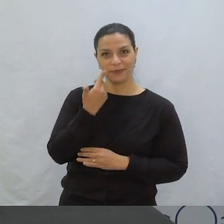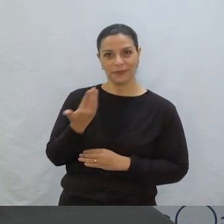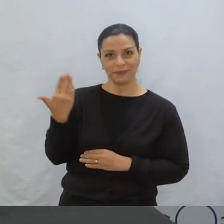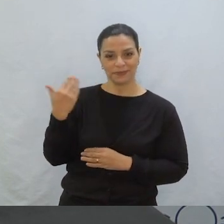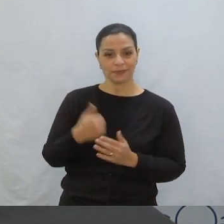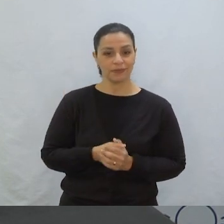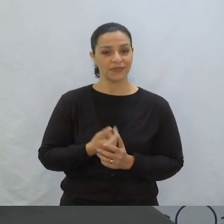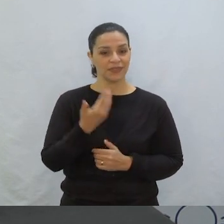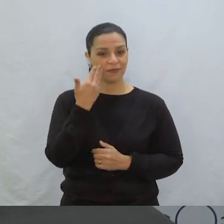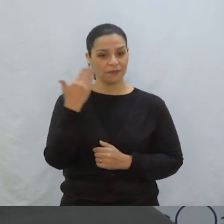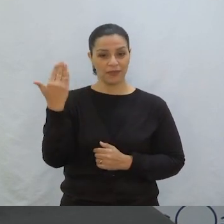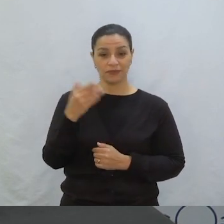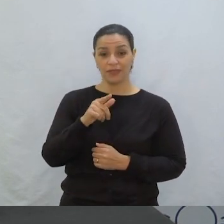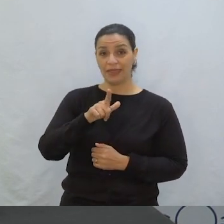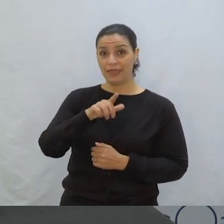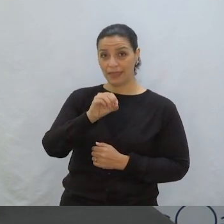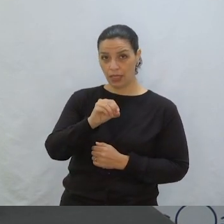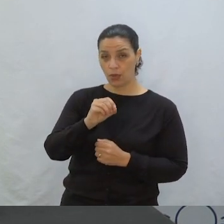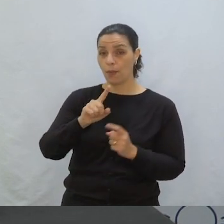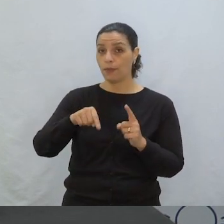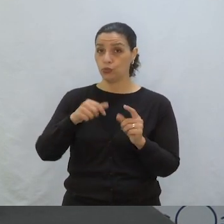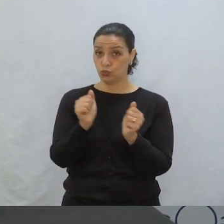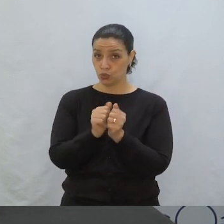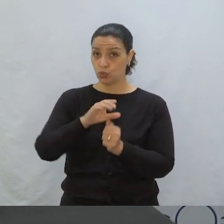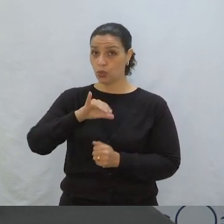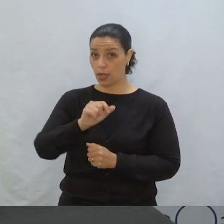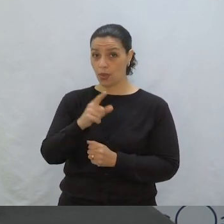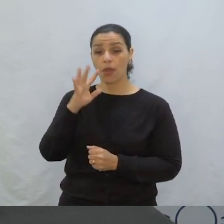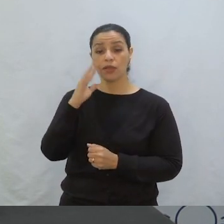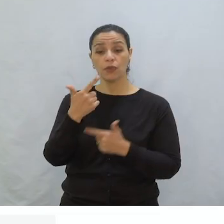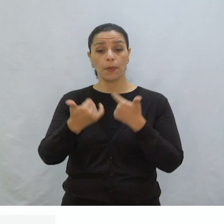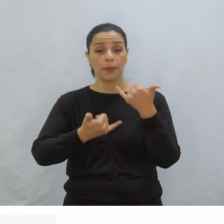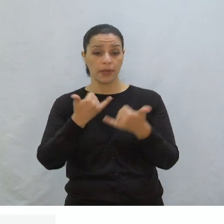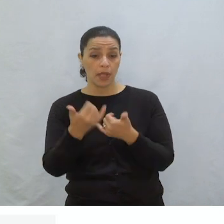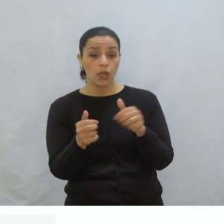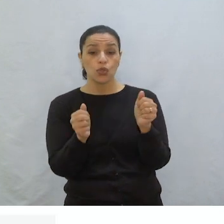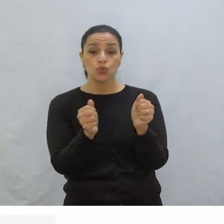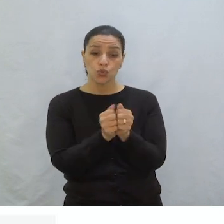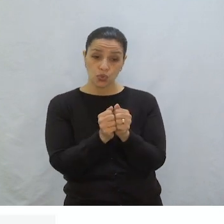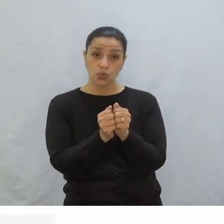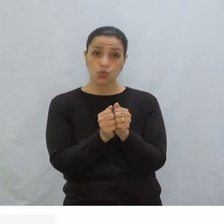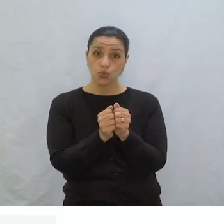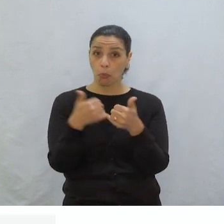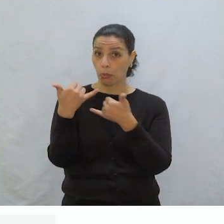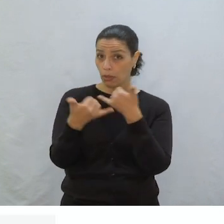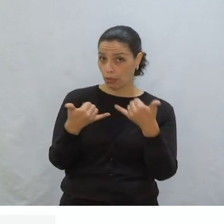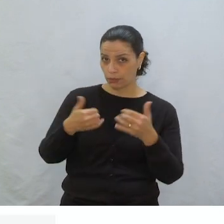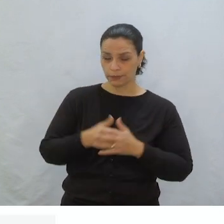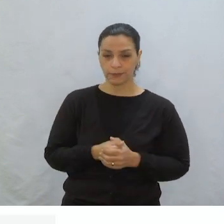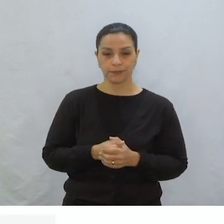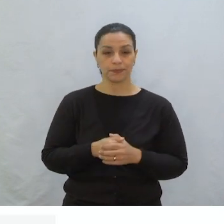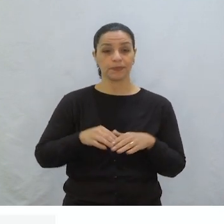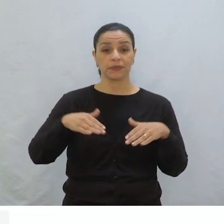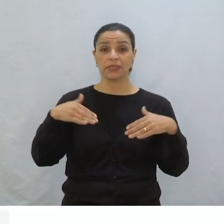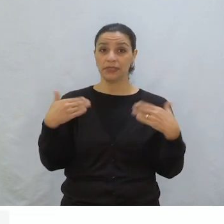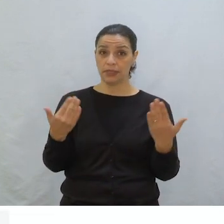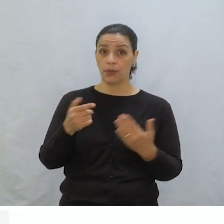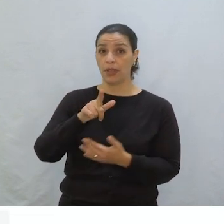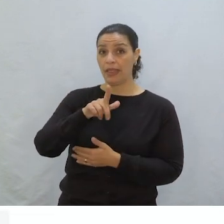outro problema. Olha lá. Léo e Caio resolveram brincar juntos com seus